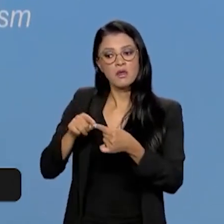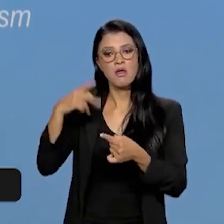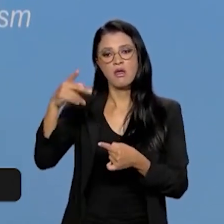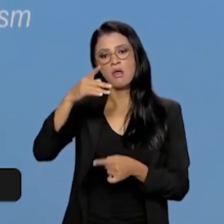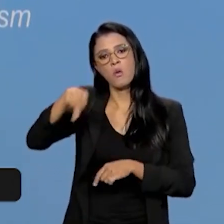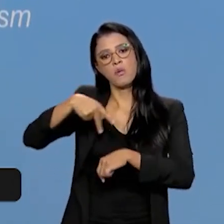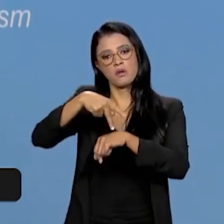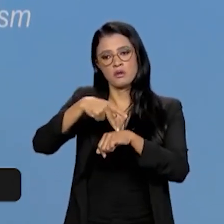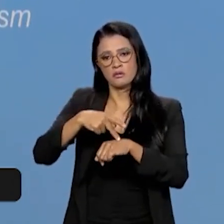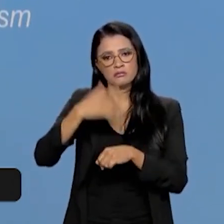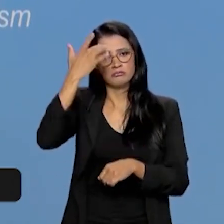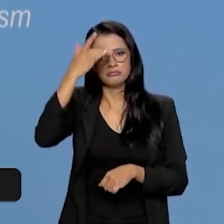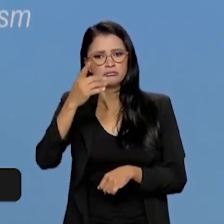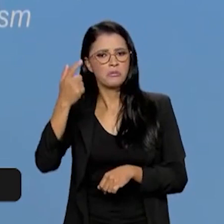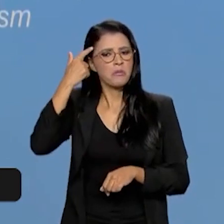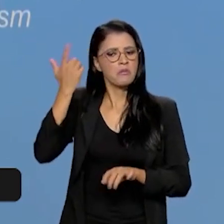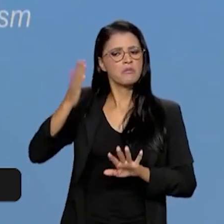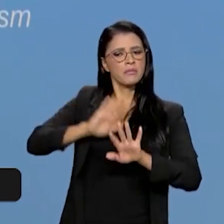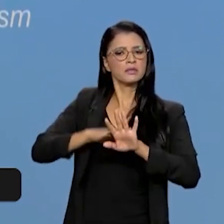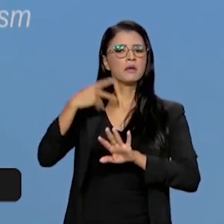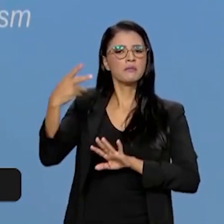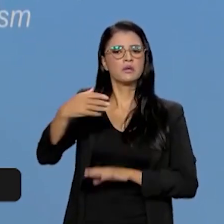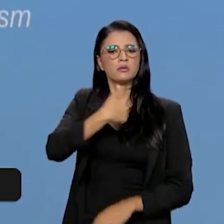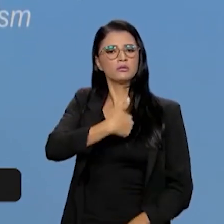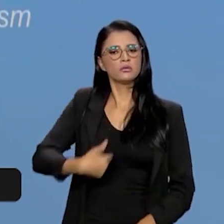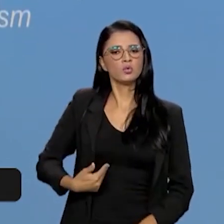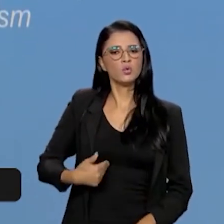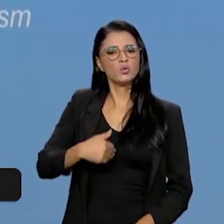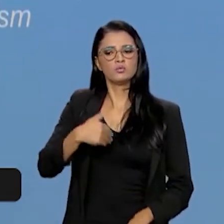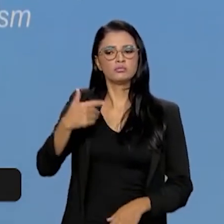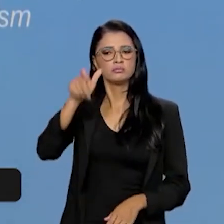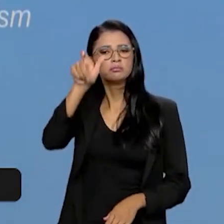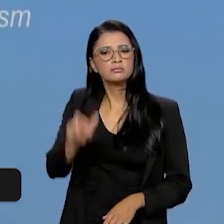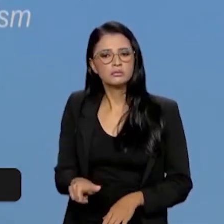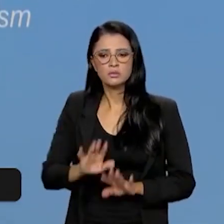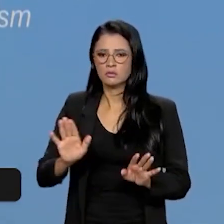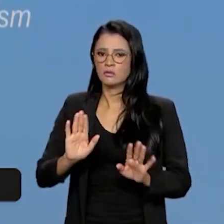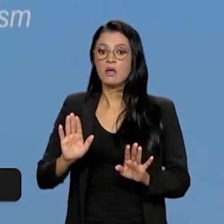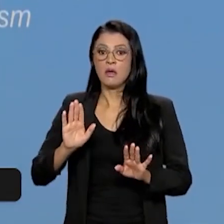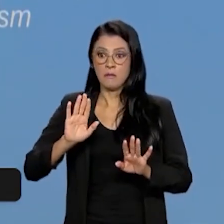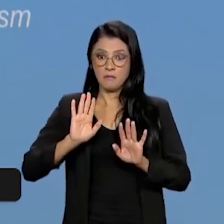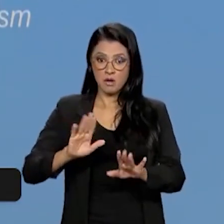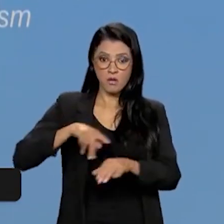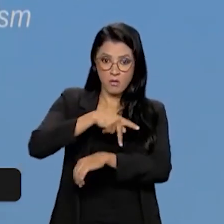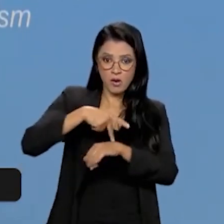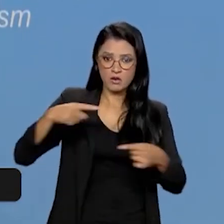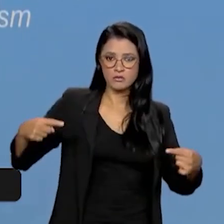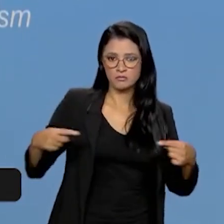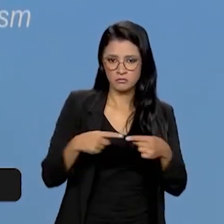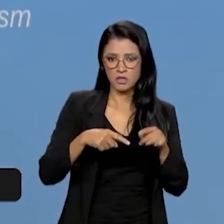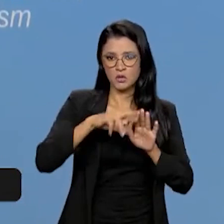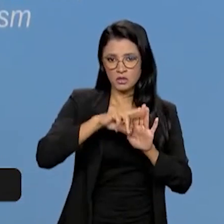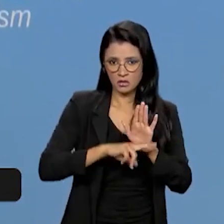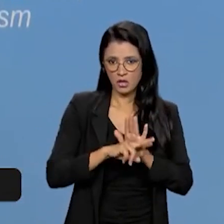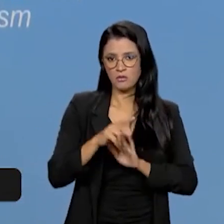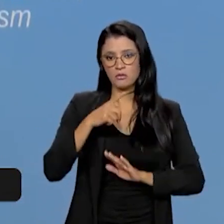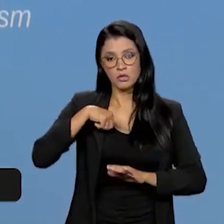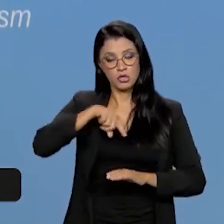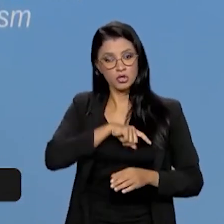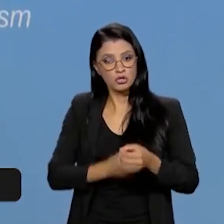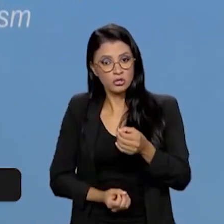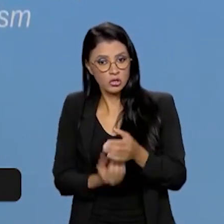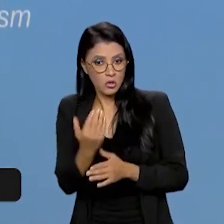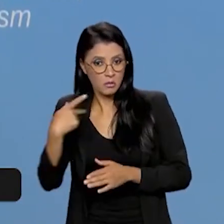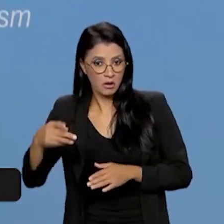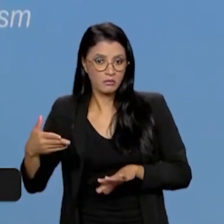tem o governante. Eu quero saber se o país está dentro dos critérios que nós estabelecemos para as pessoas fazer